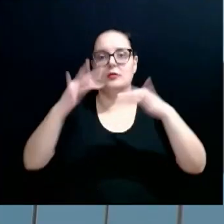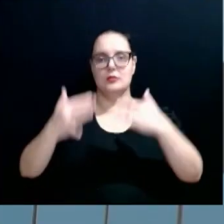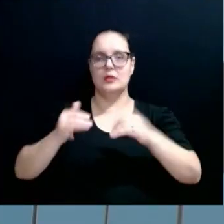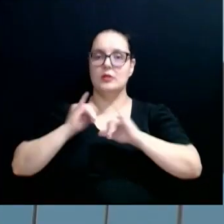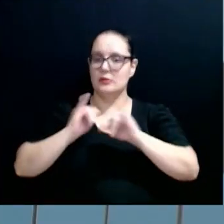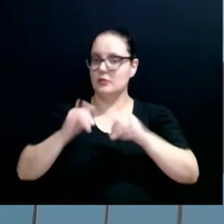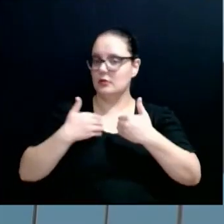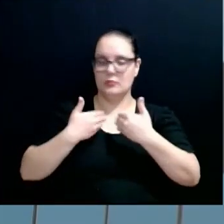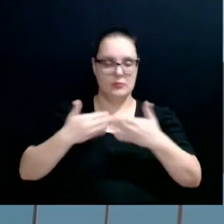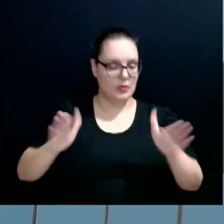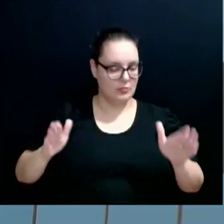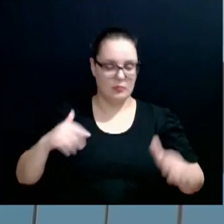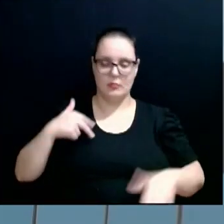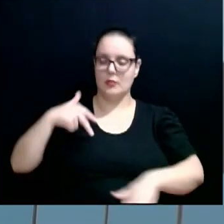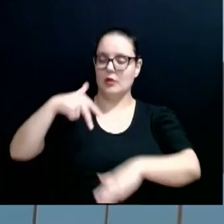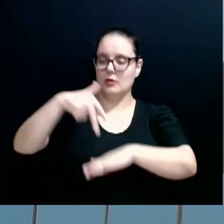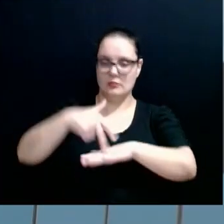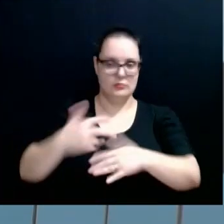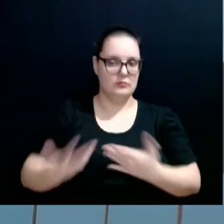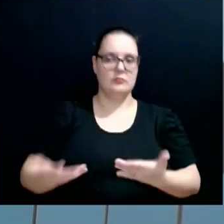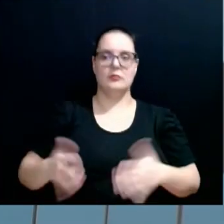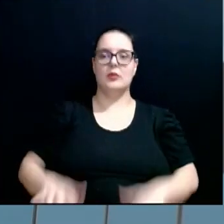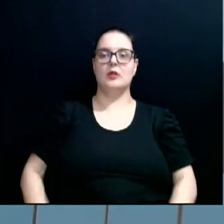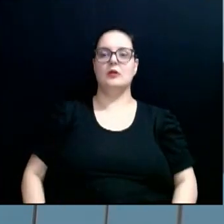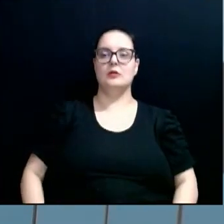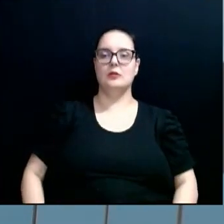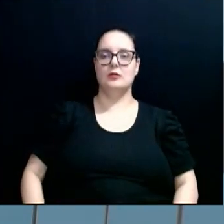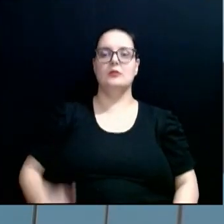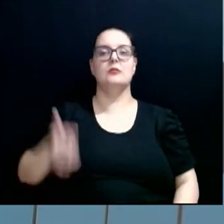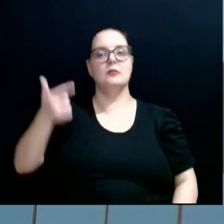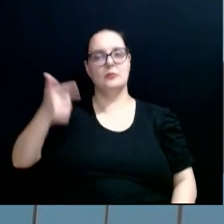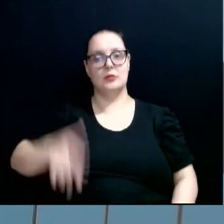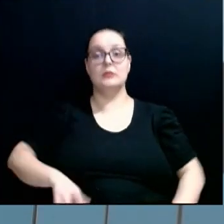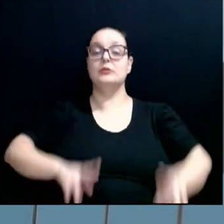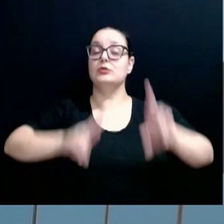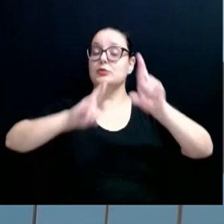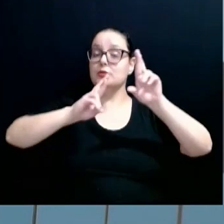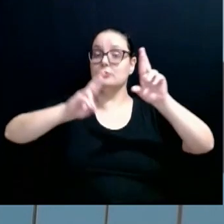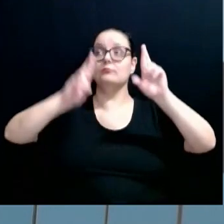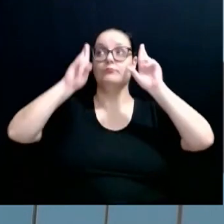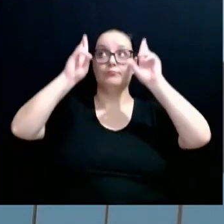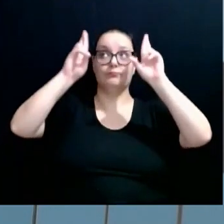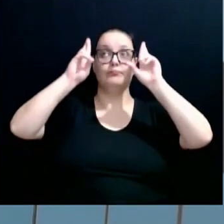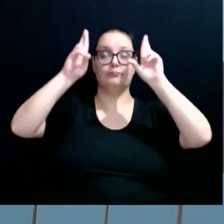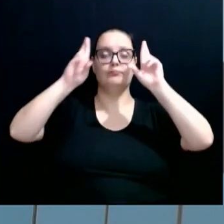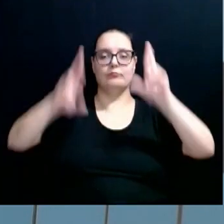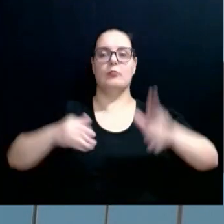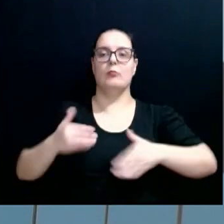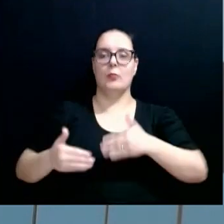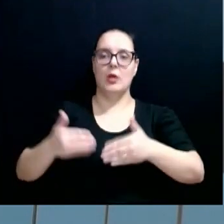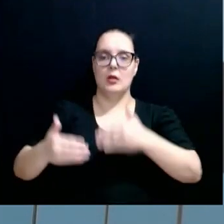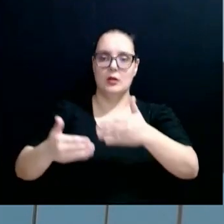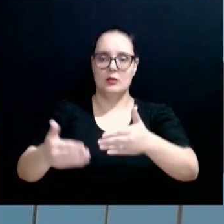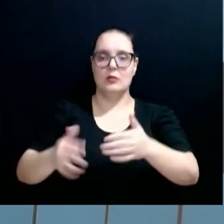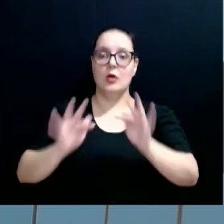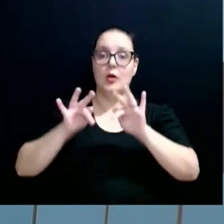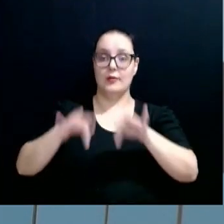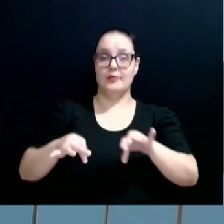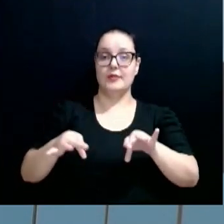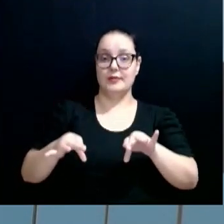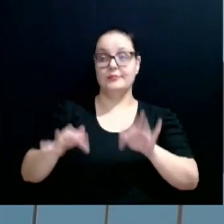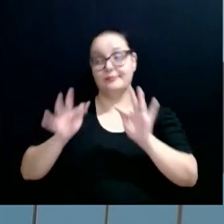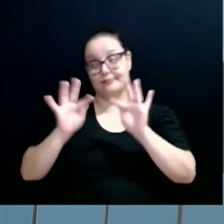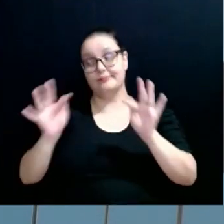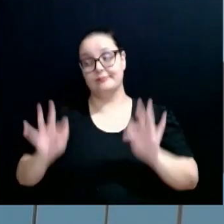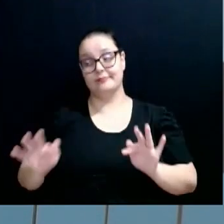disposição e vamos todos aí torcer para que esse processo aí tenha um final feliz, para que a